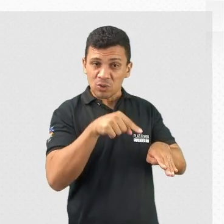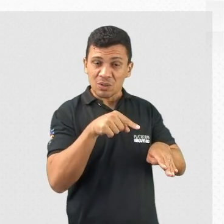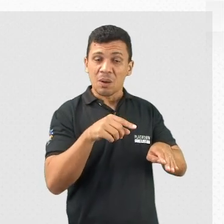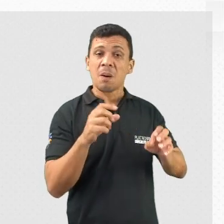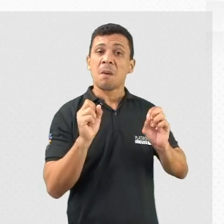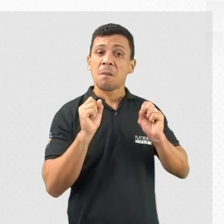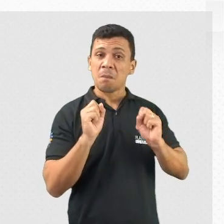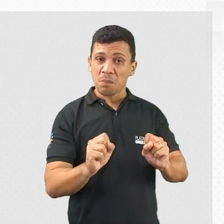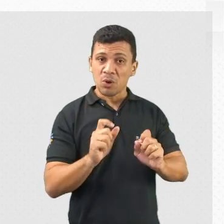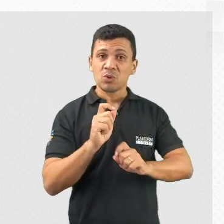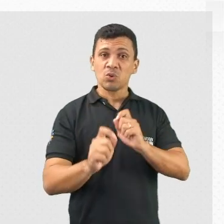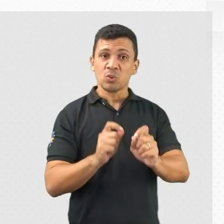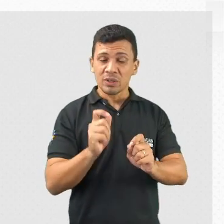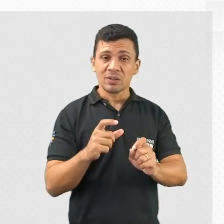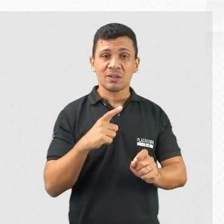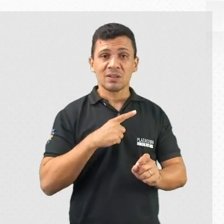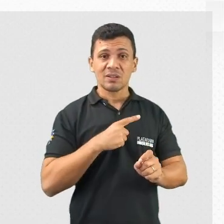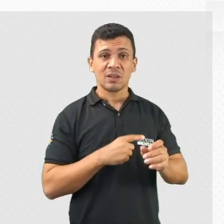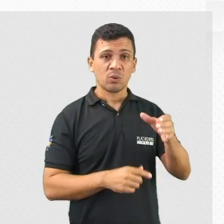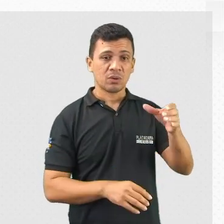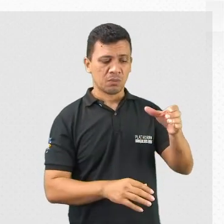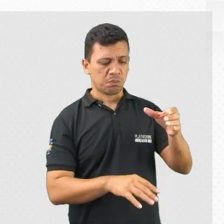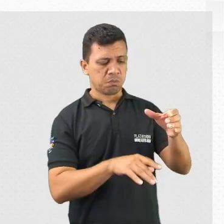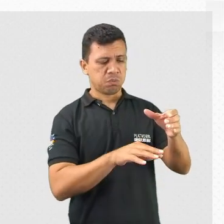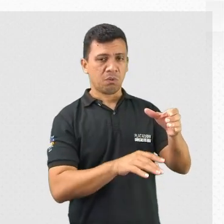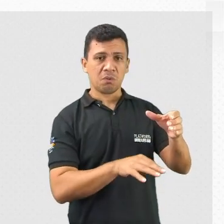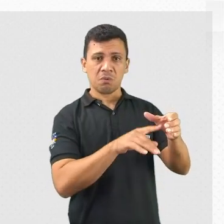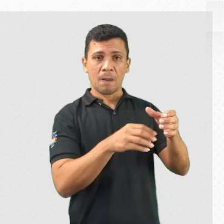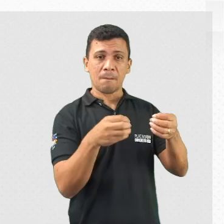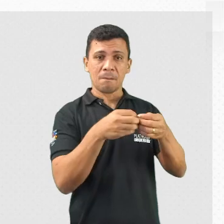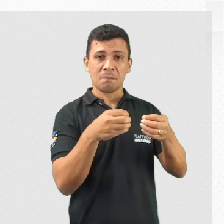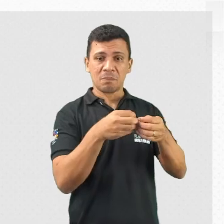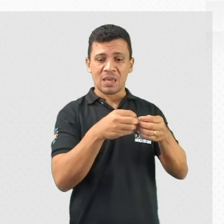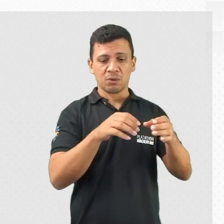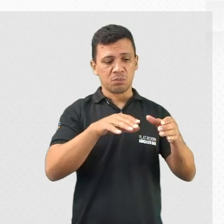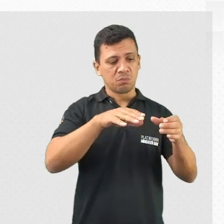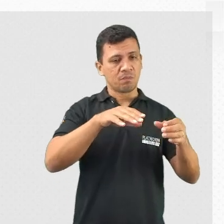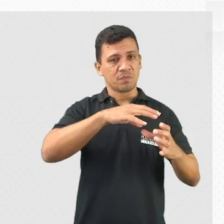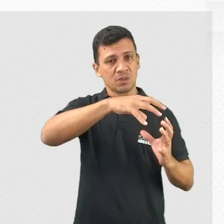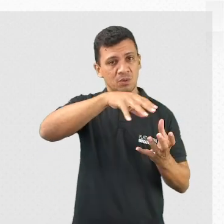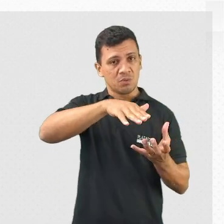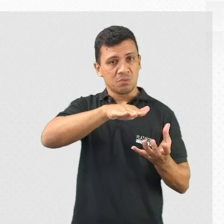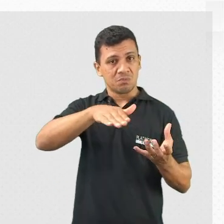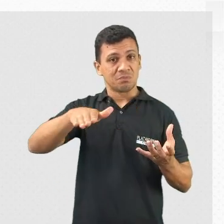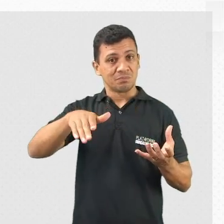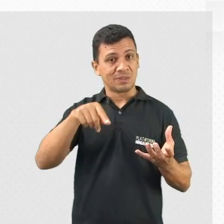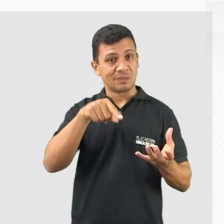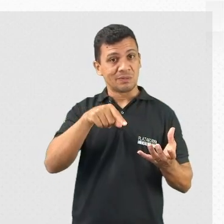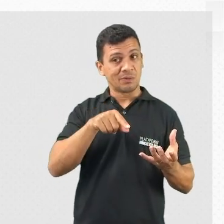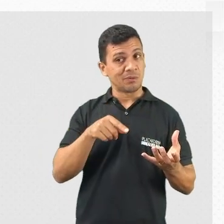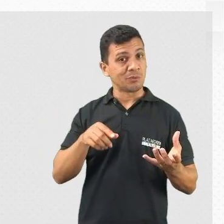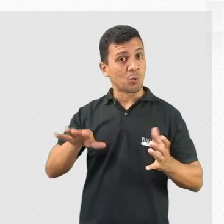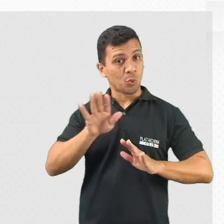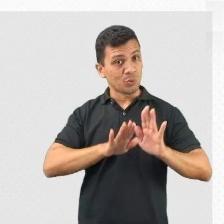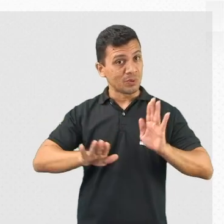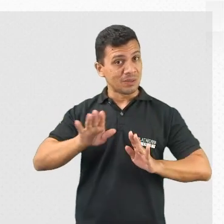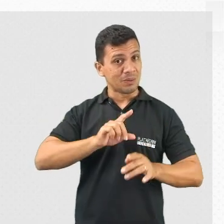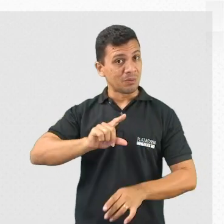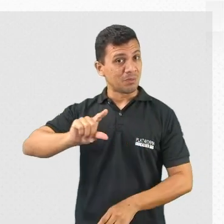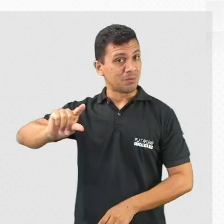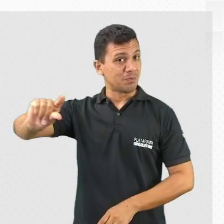ali possibilidade do magma estar ascendendo mais próximo da superfície, ou seja, procura ali se orientar ou